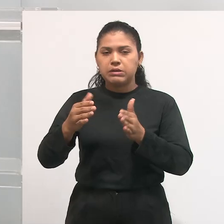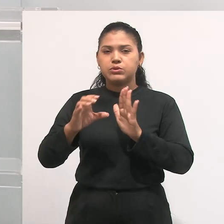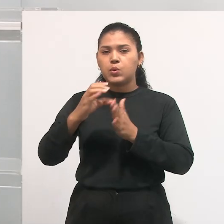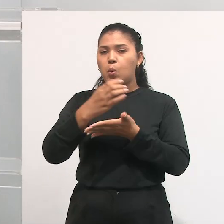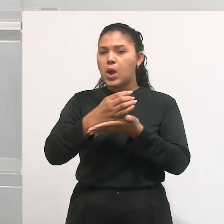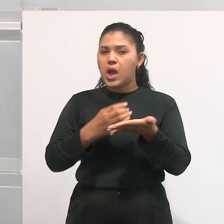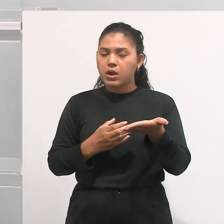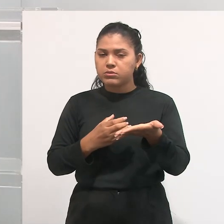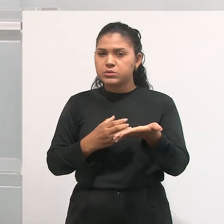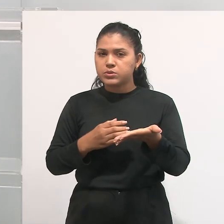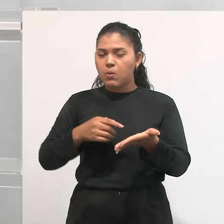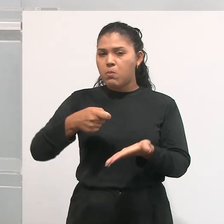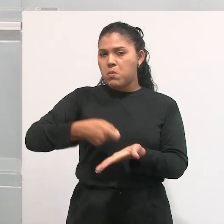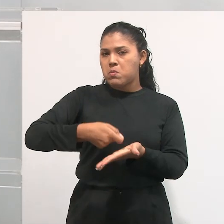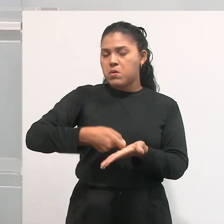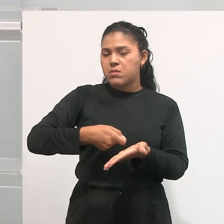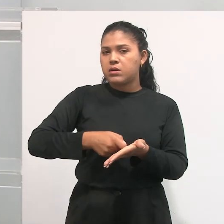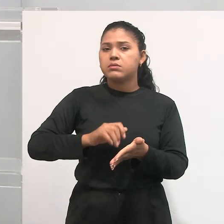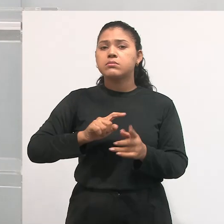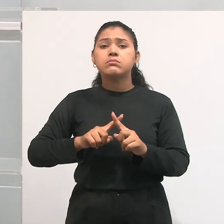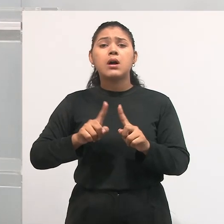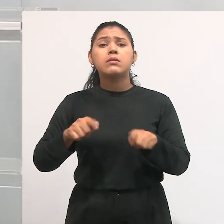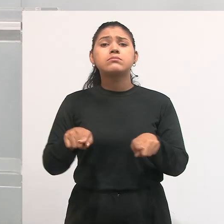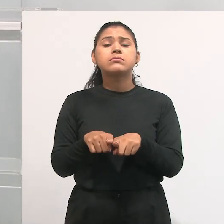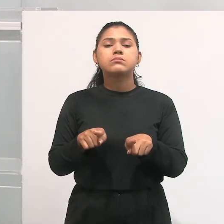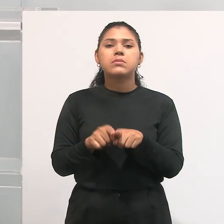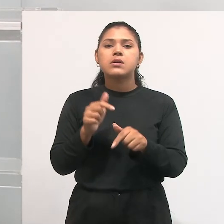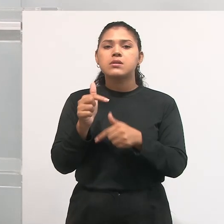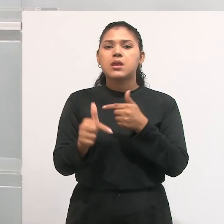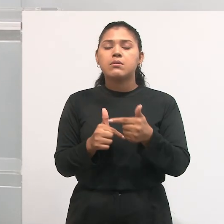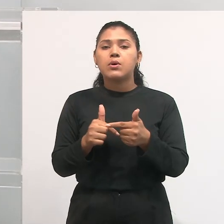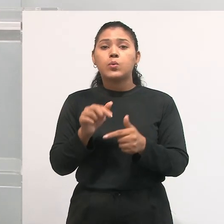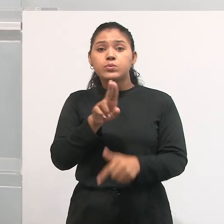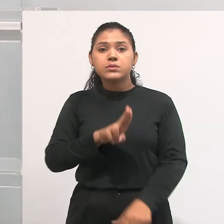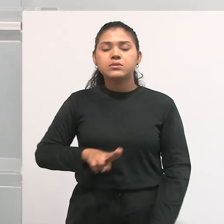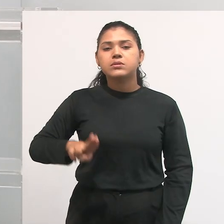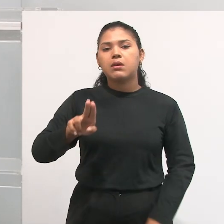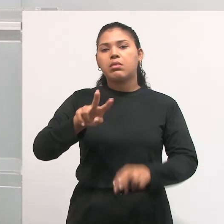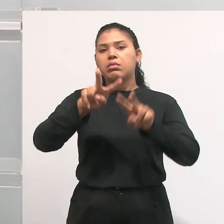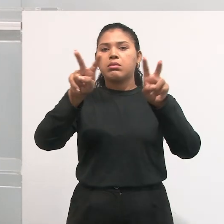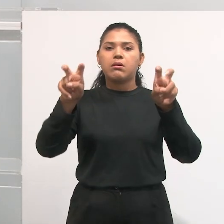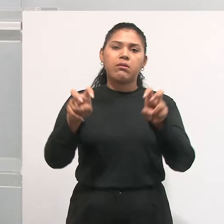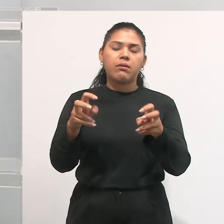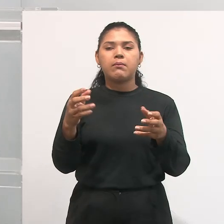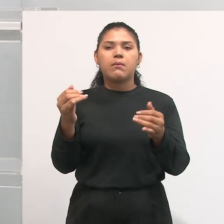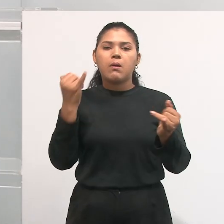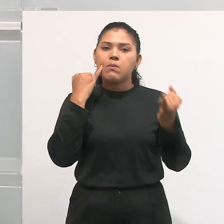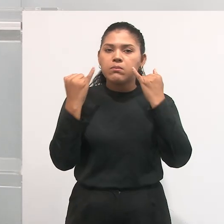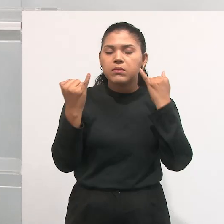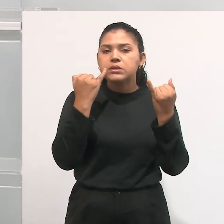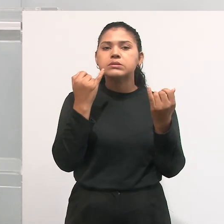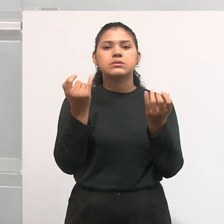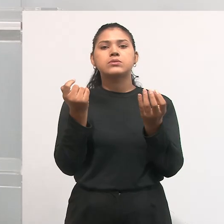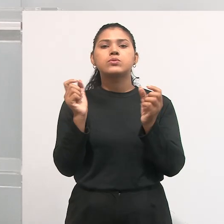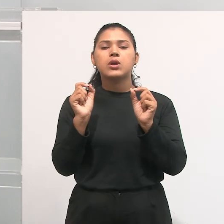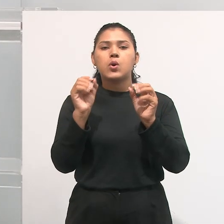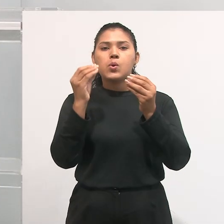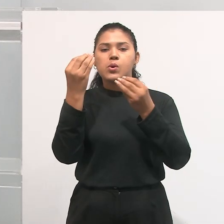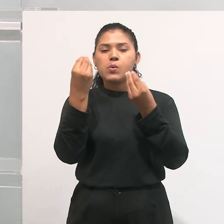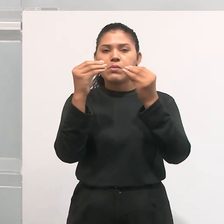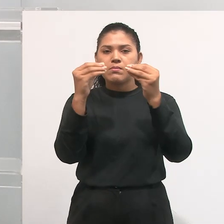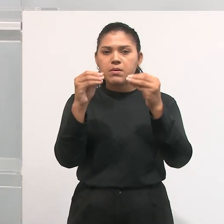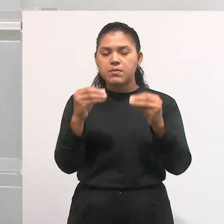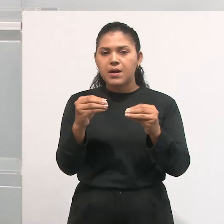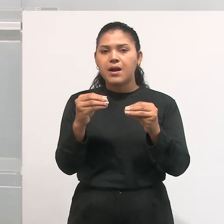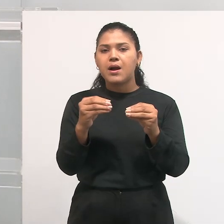no currículo formal, a forma de organização desses temas, desses assuntos, desses saberes, elas se organizam